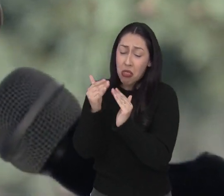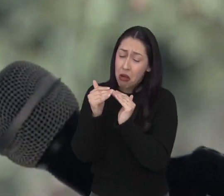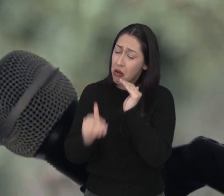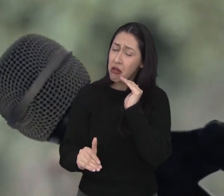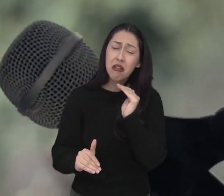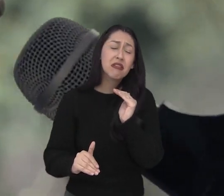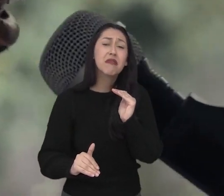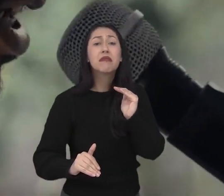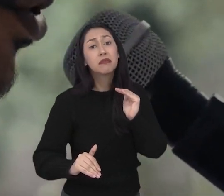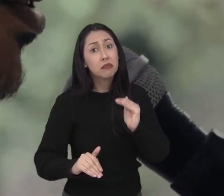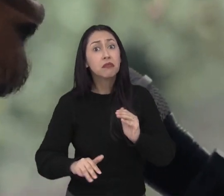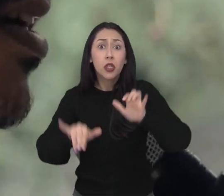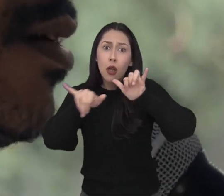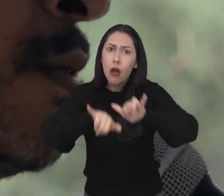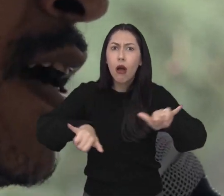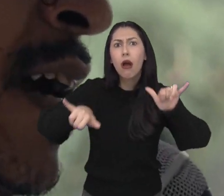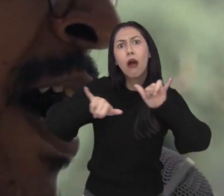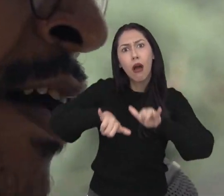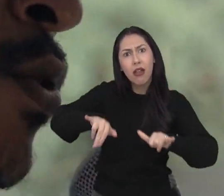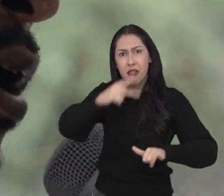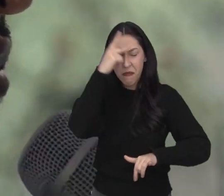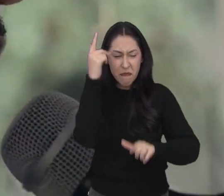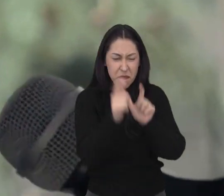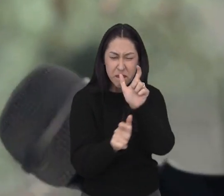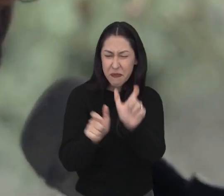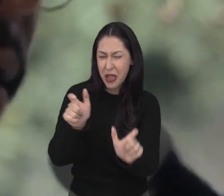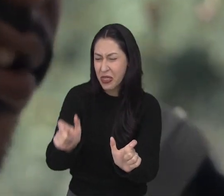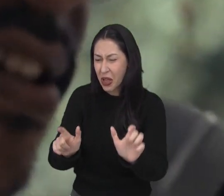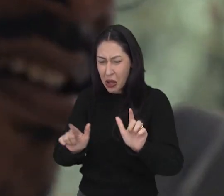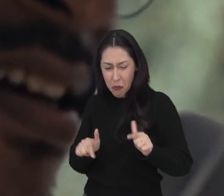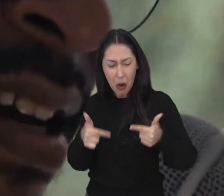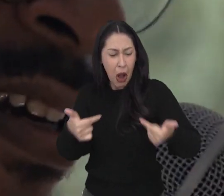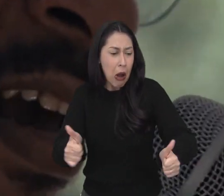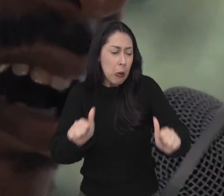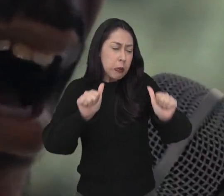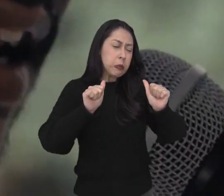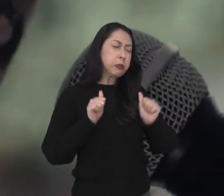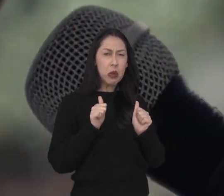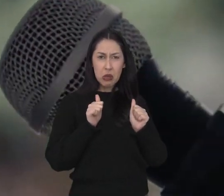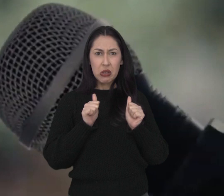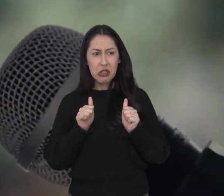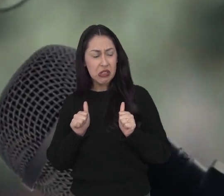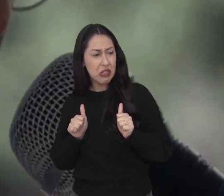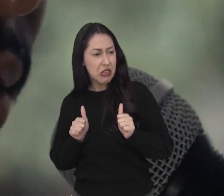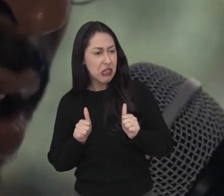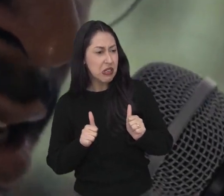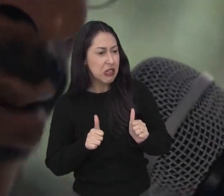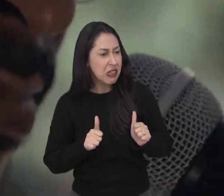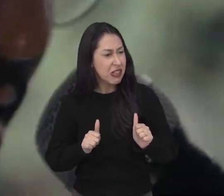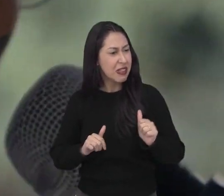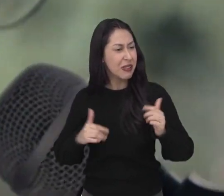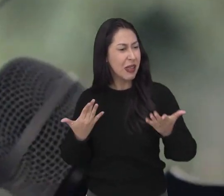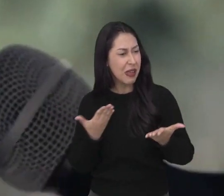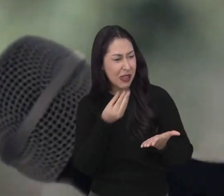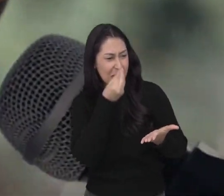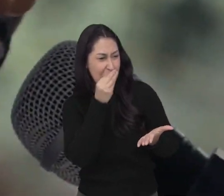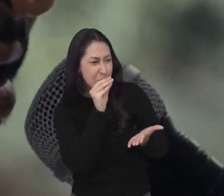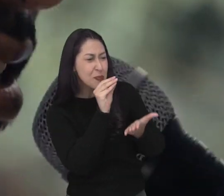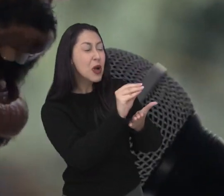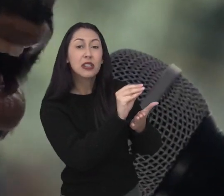assassinar eu deixo um recado aos ausentes quem Cala não consente mas